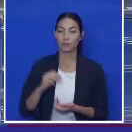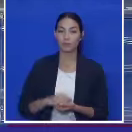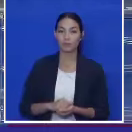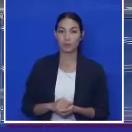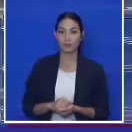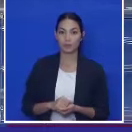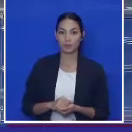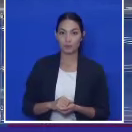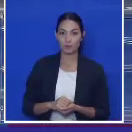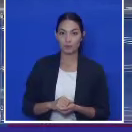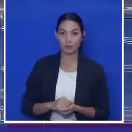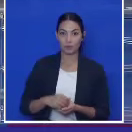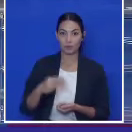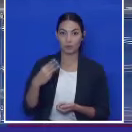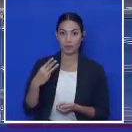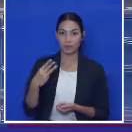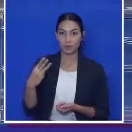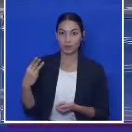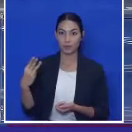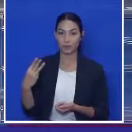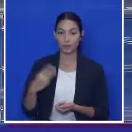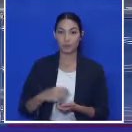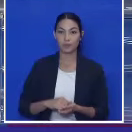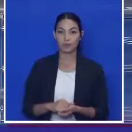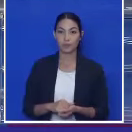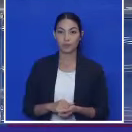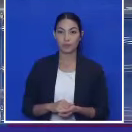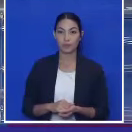R$4.320.092,21. Número 33.